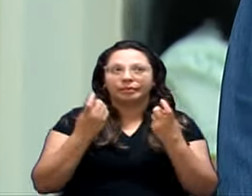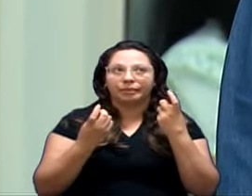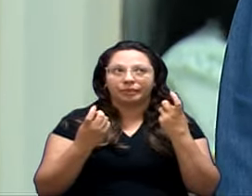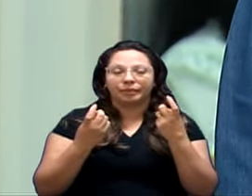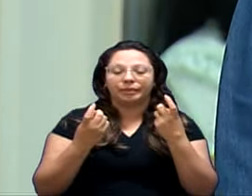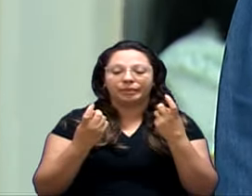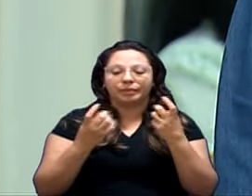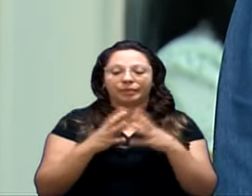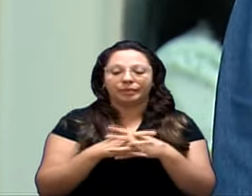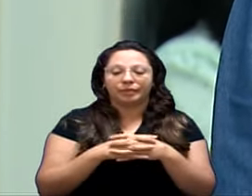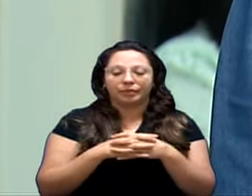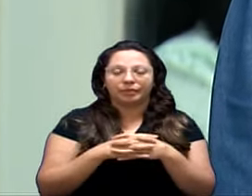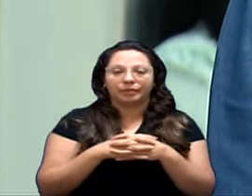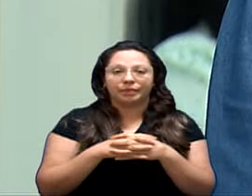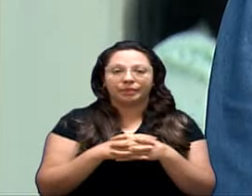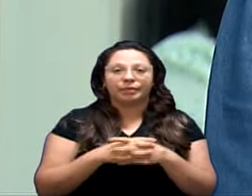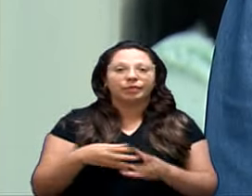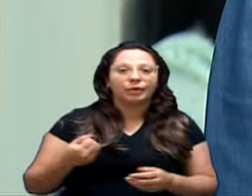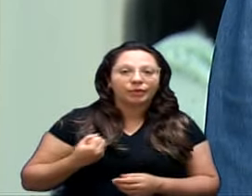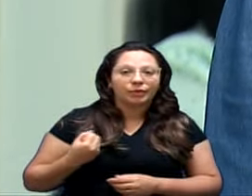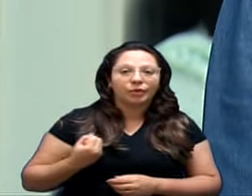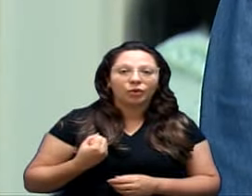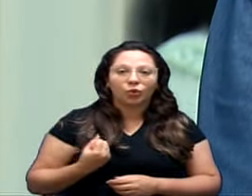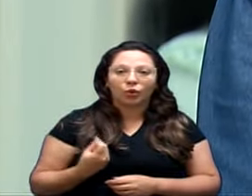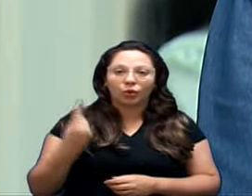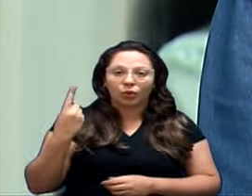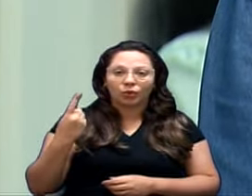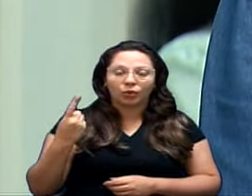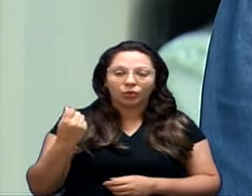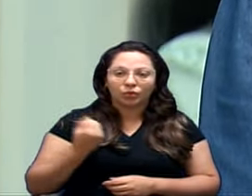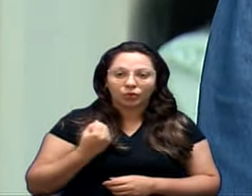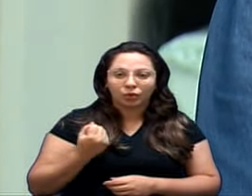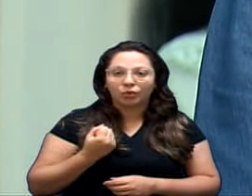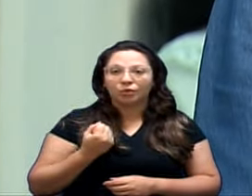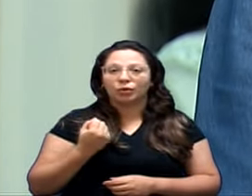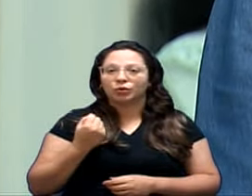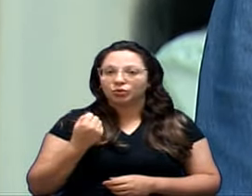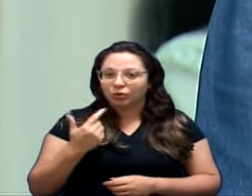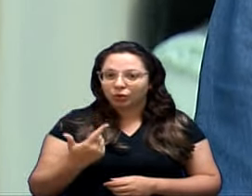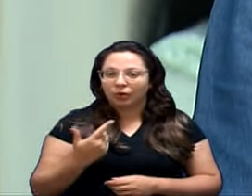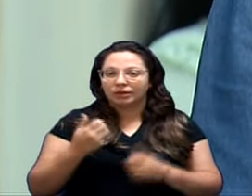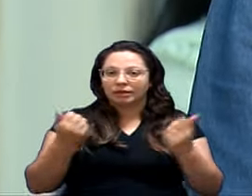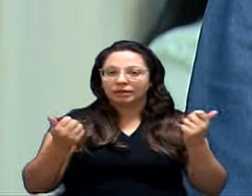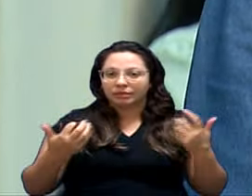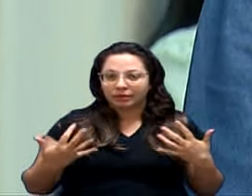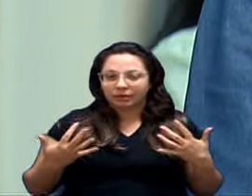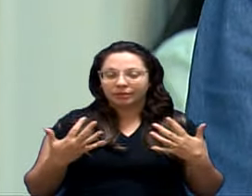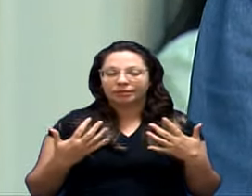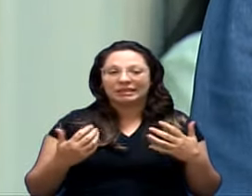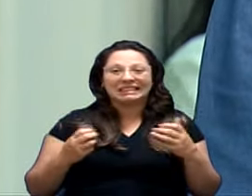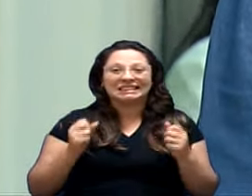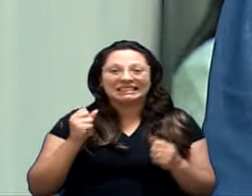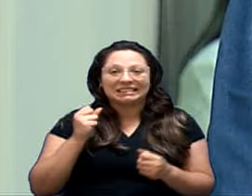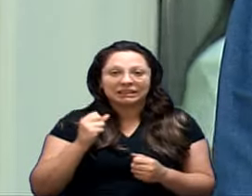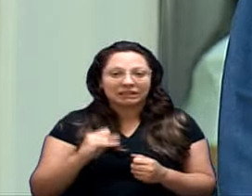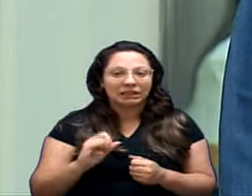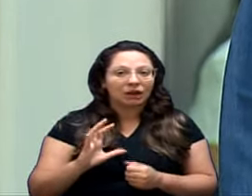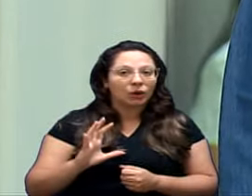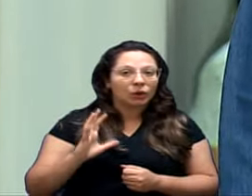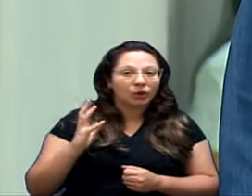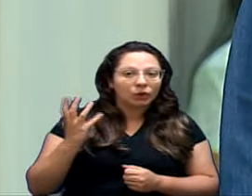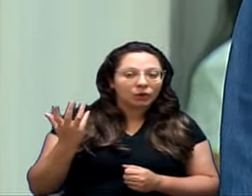o o parágrafo único do artigo 2 diz na hipótese de aparente